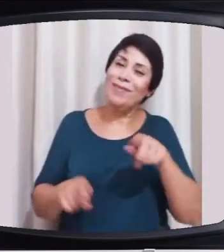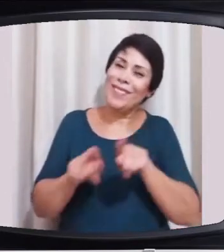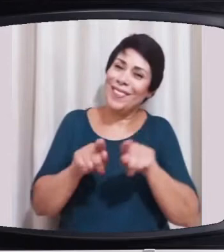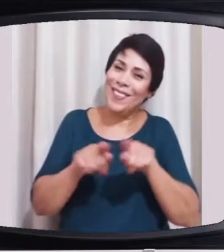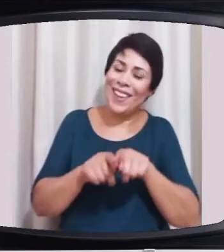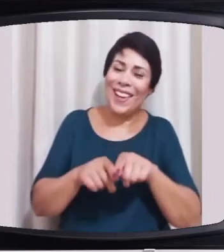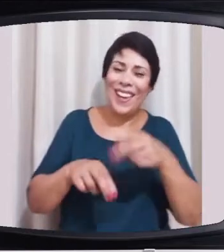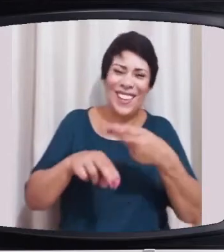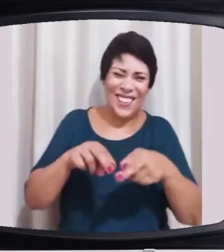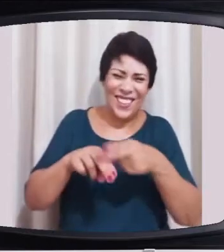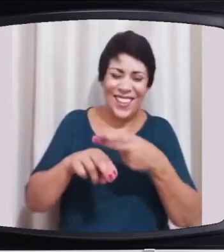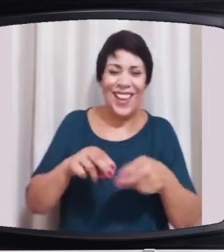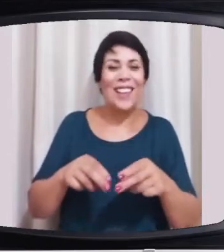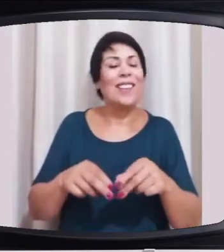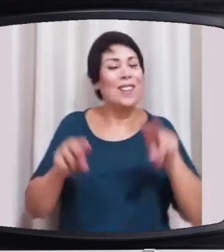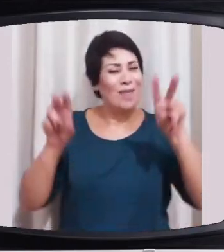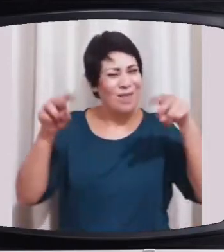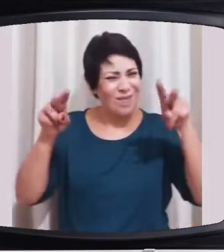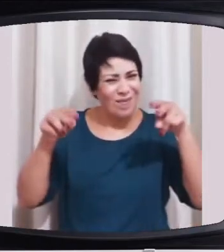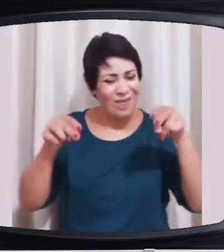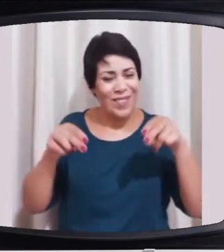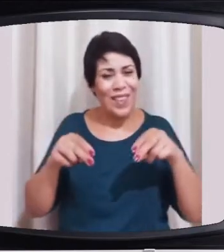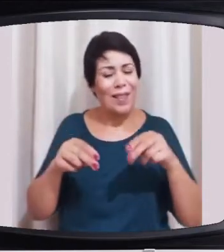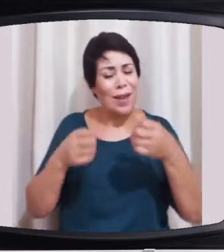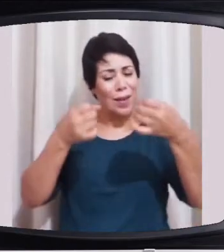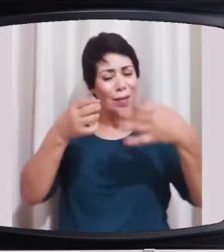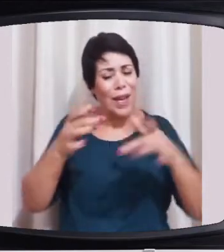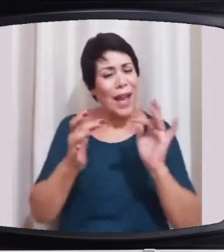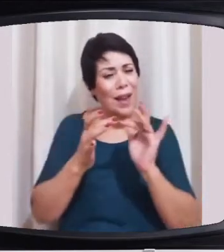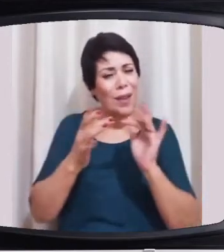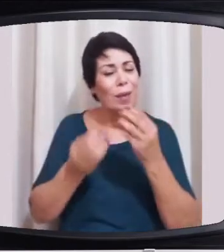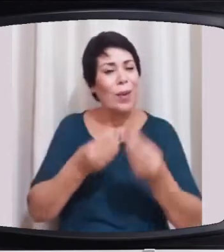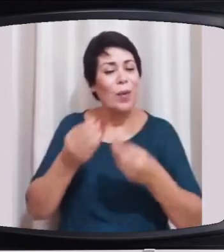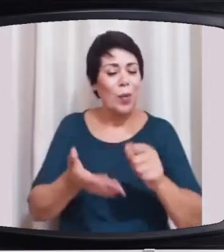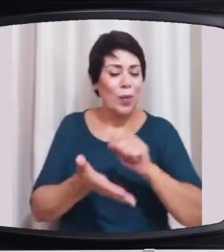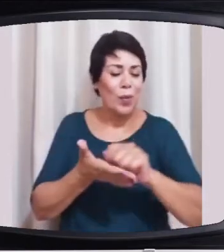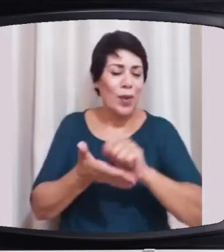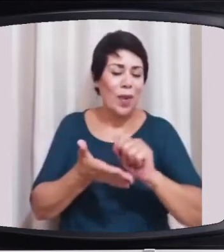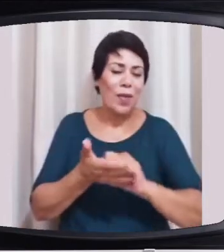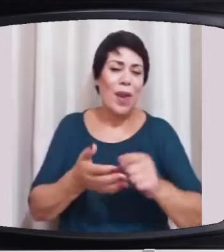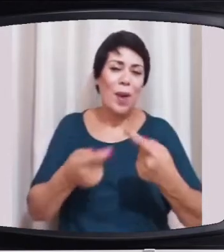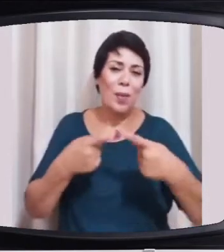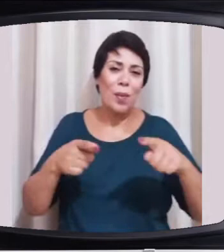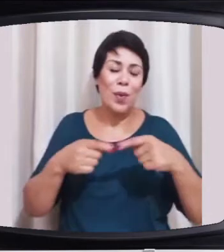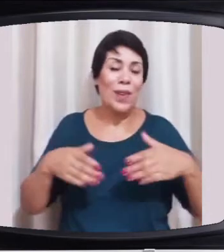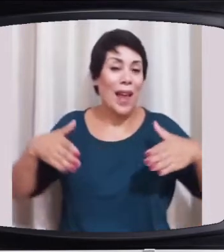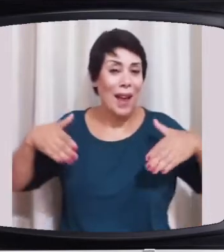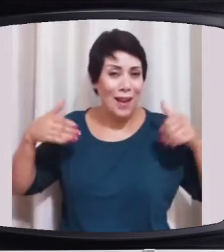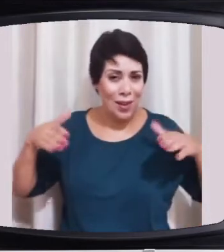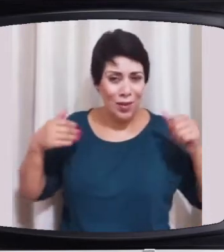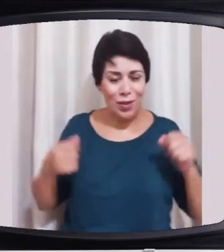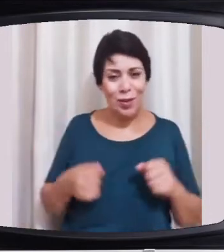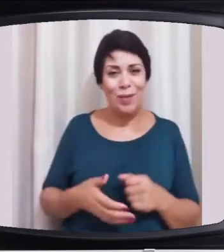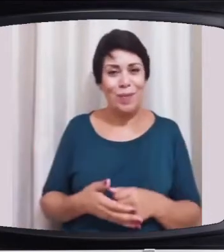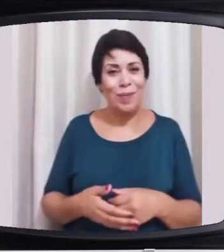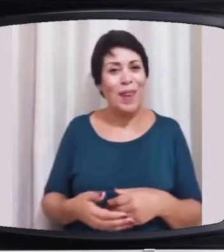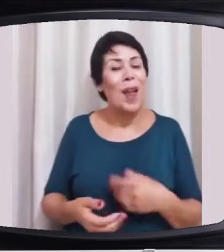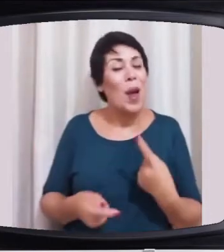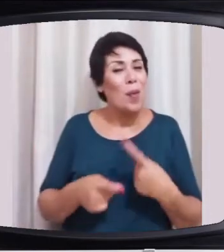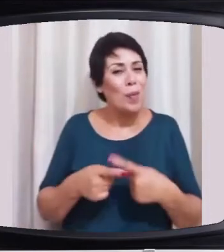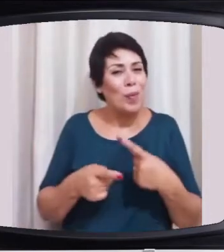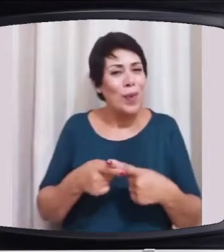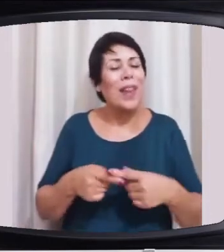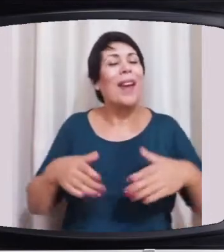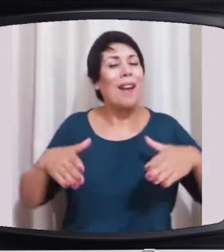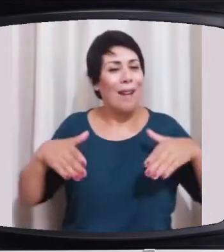vai explicar pra gente de maneira mais íntima como foi fazer essa canção Os Anjos. Afinal, se santo de casa não faz milagre,